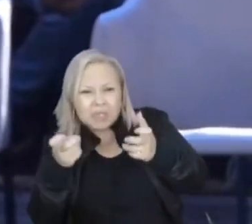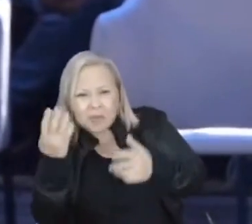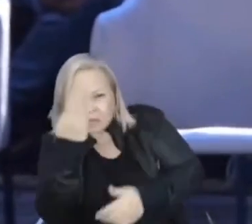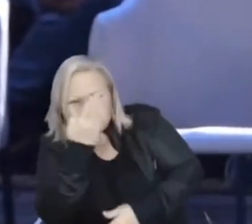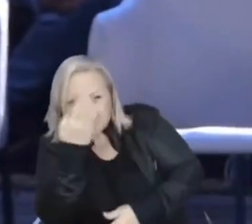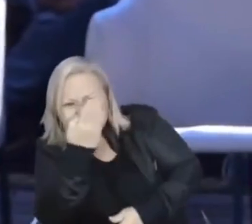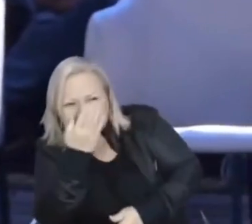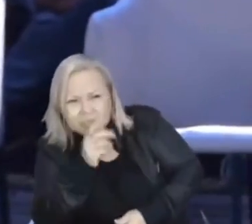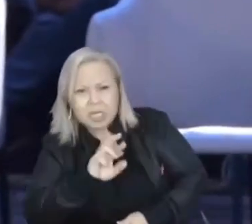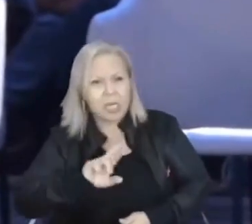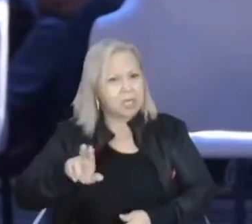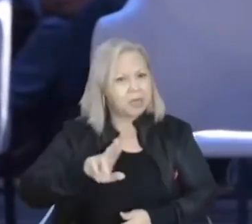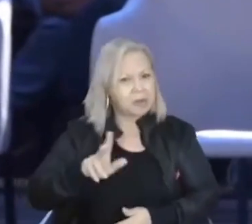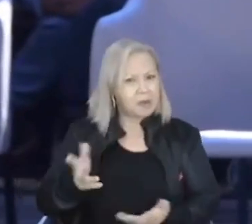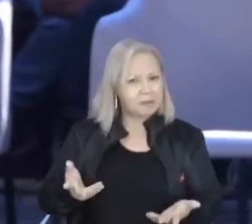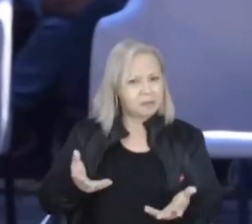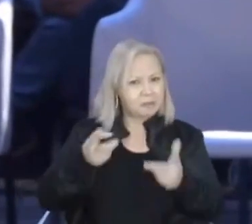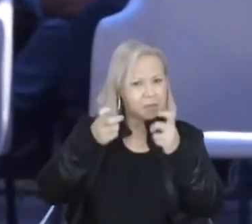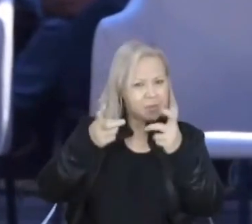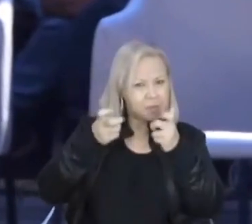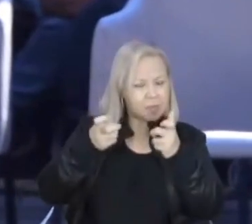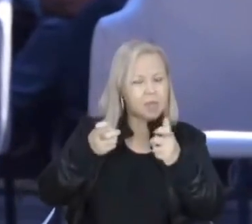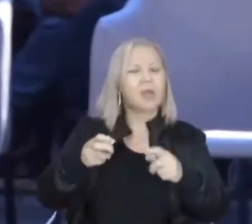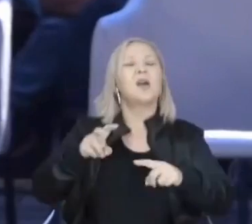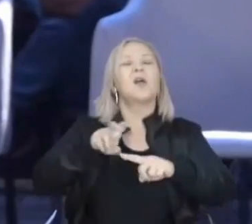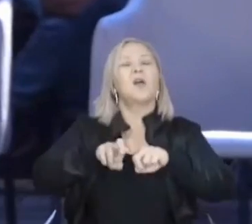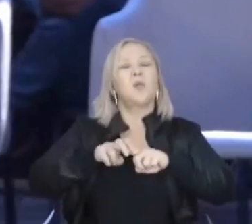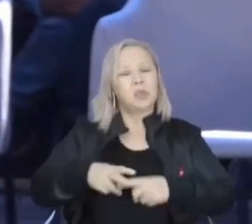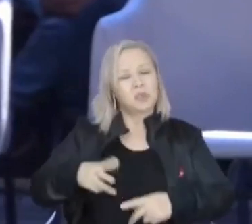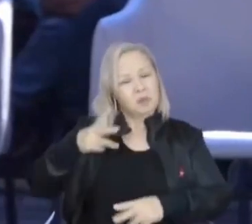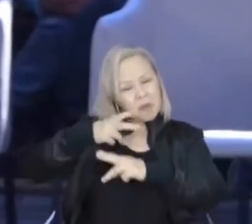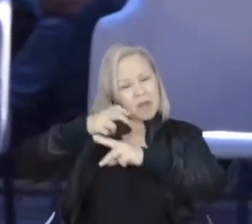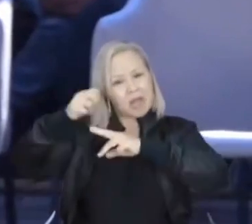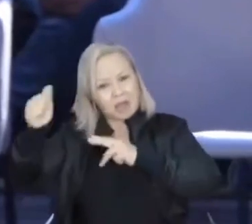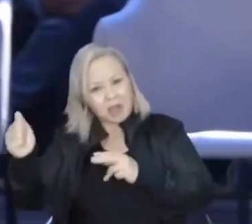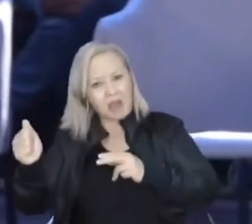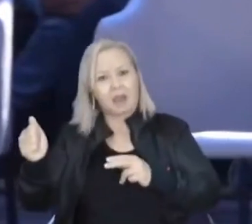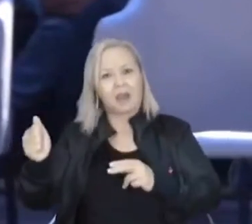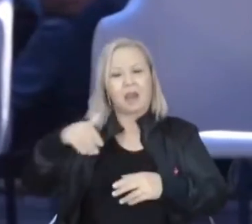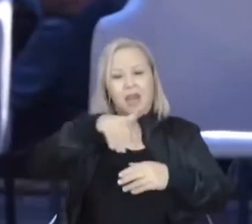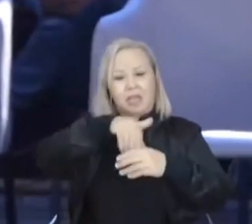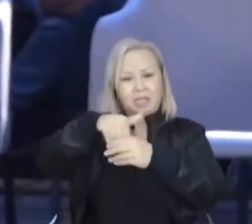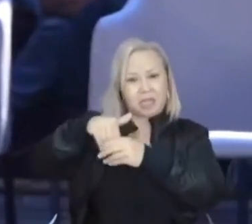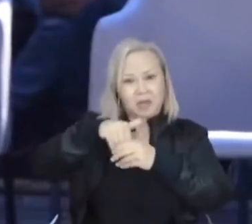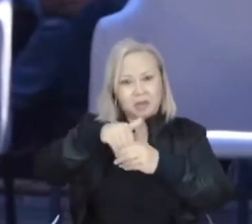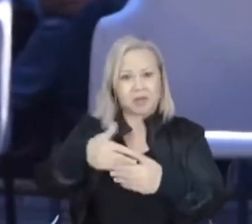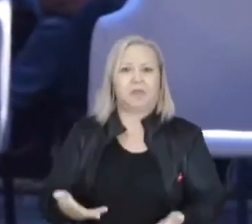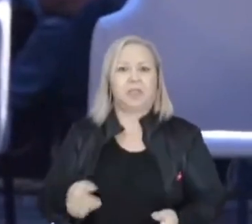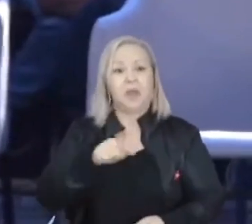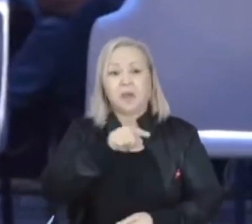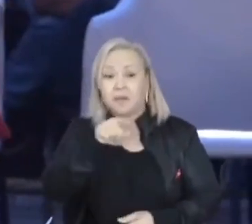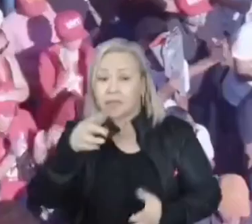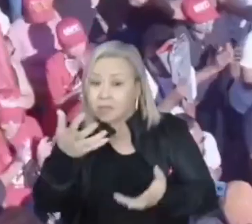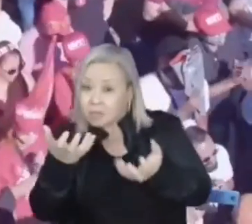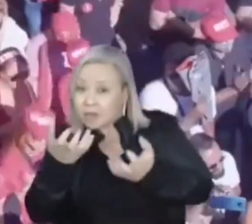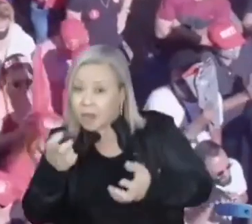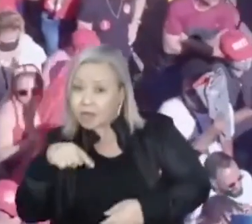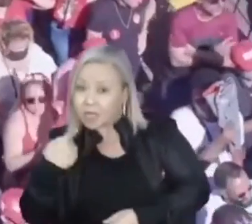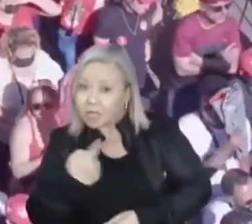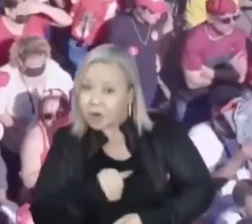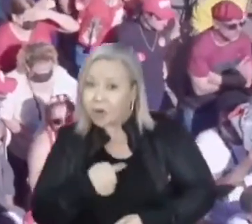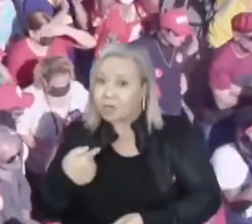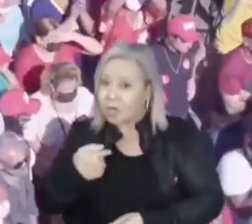eu e o Alckmin vamos ganhar as eleições. Porque vocês querem que a gente ganhe as eleições. E nós vamos ter que discutir